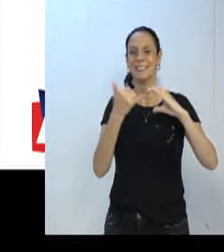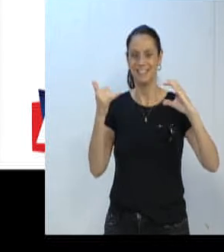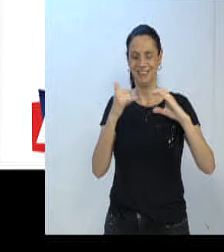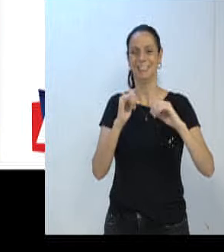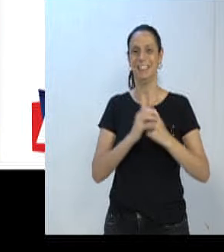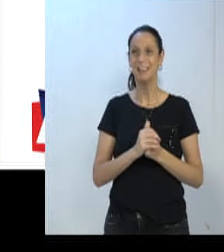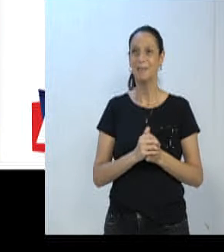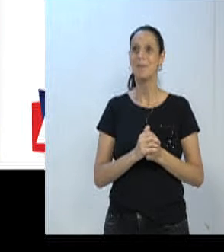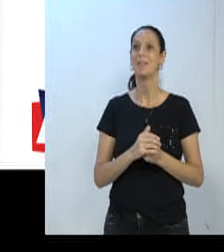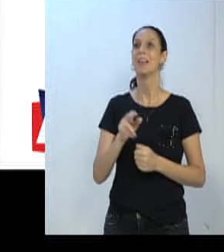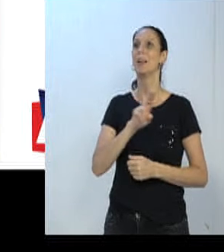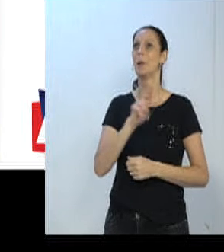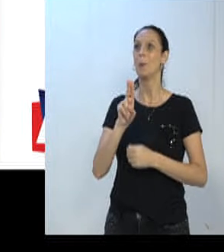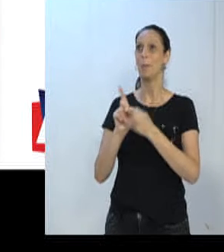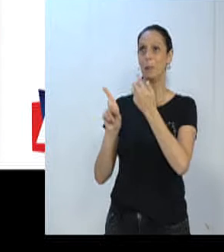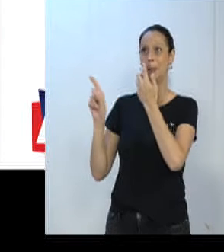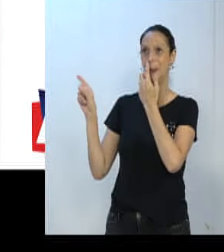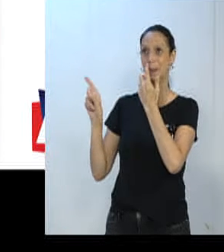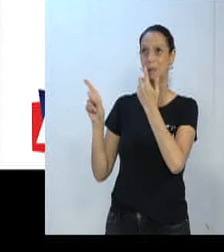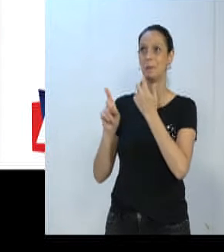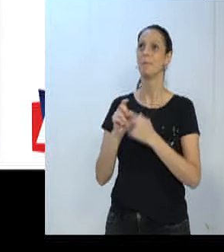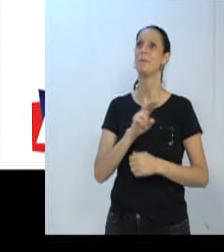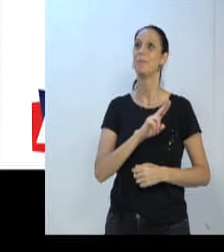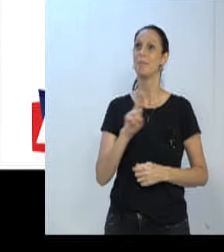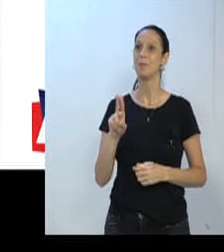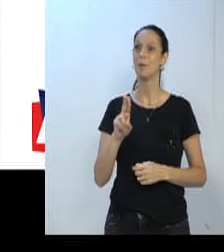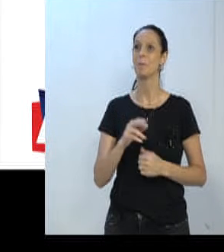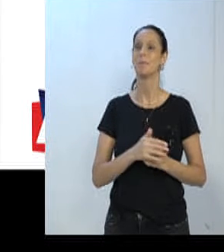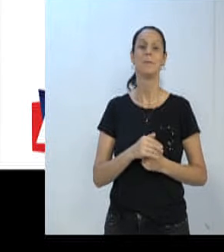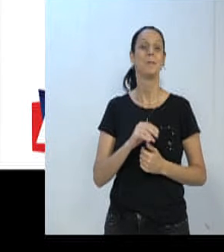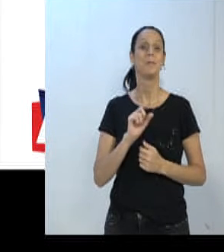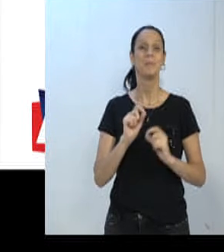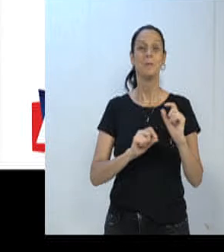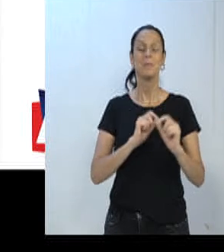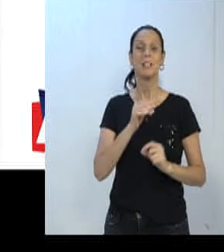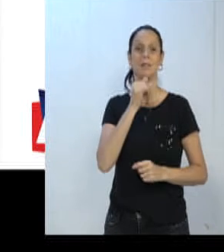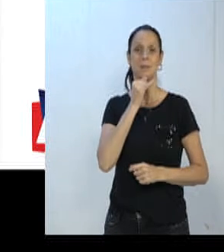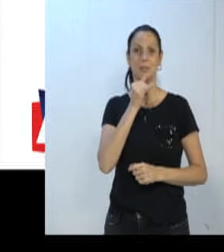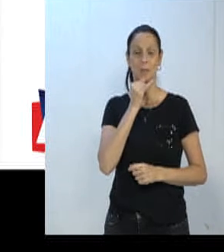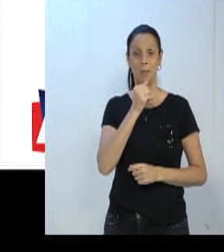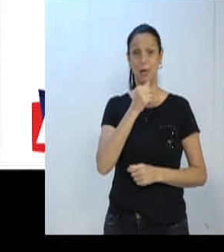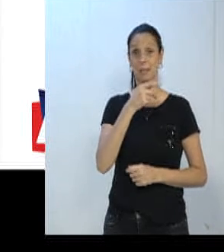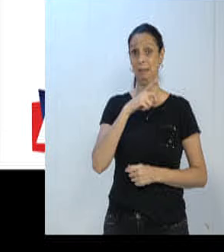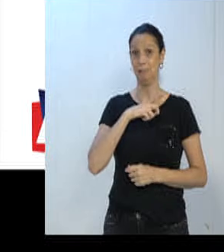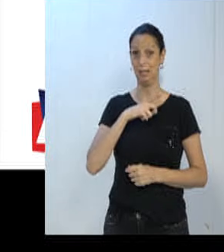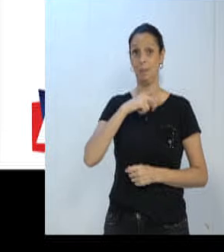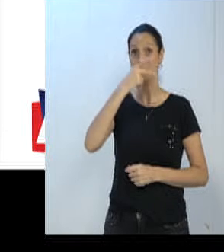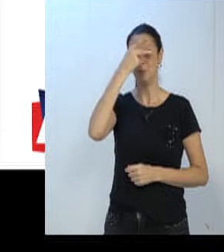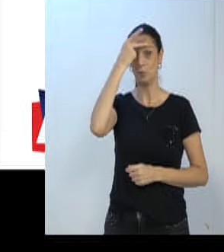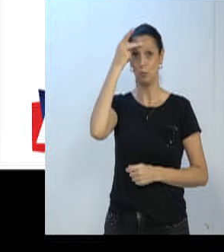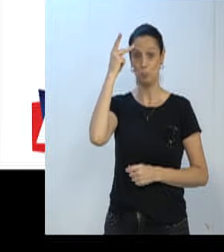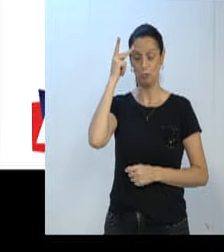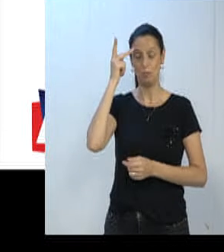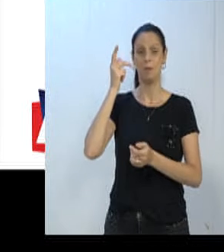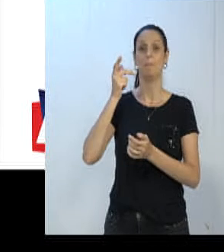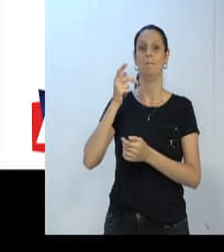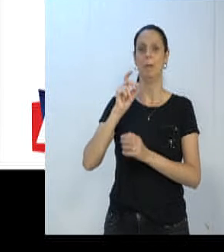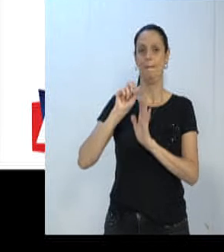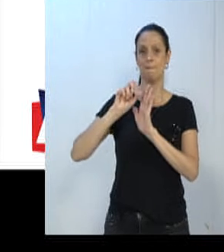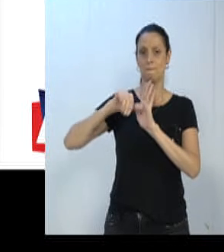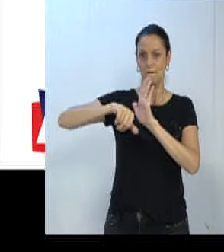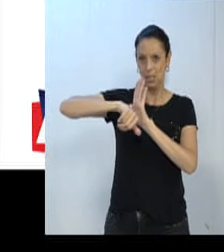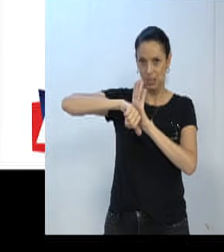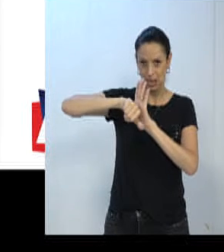é meio complicado em inglês eu acho que o Silvio é mais esperto nessa área onde os criminosos pagam paga o anúncio Olha bem Olha bem a artimanha dos